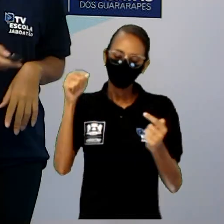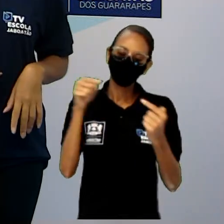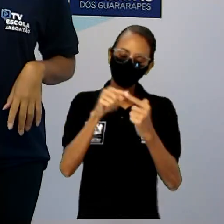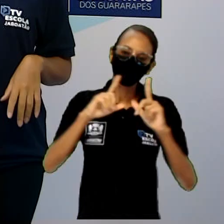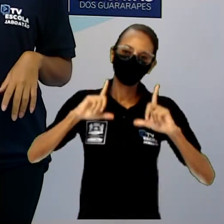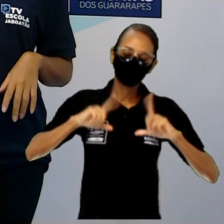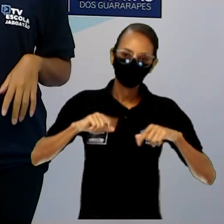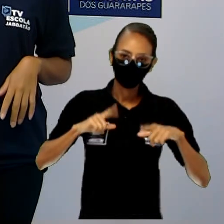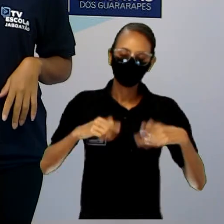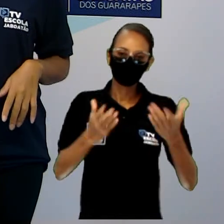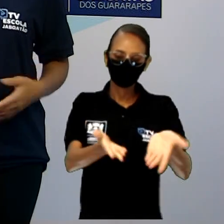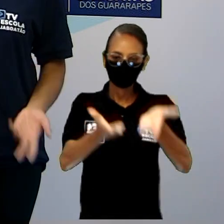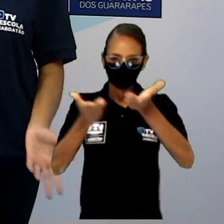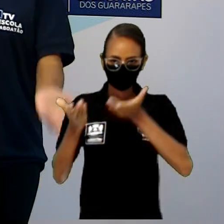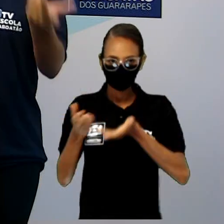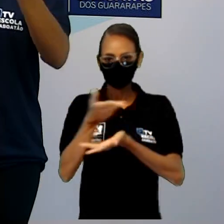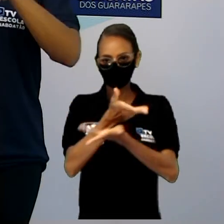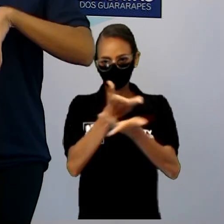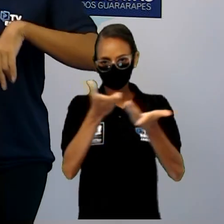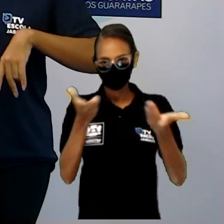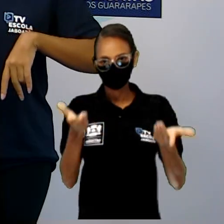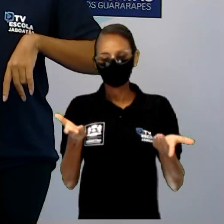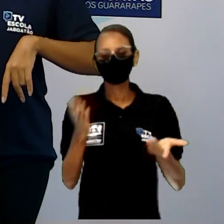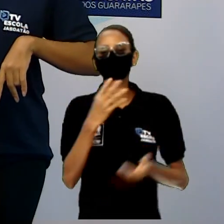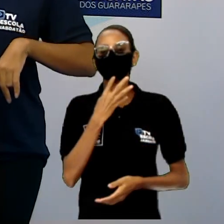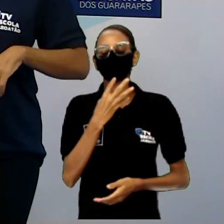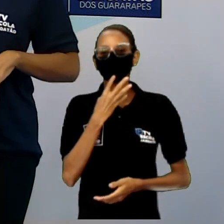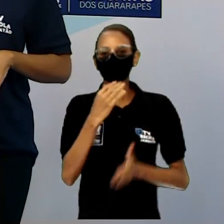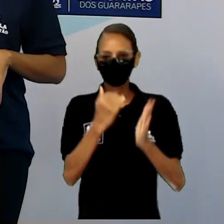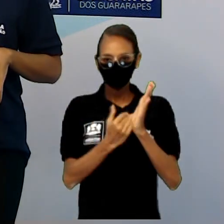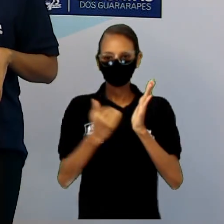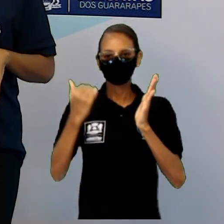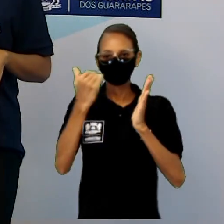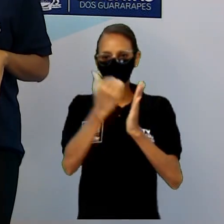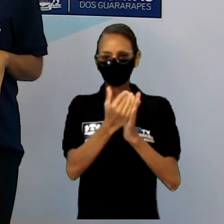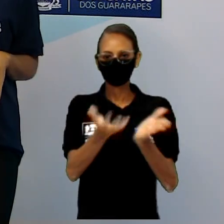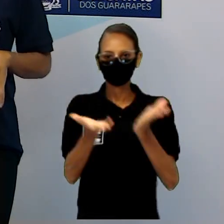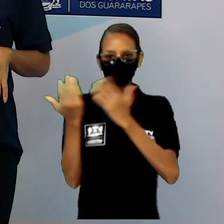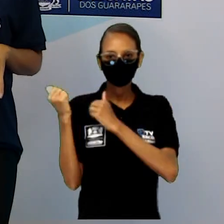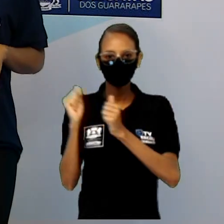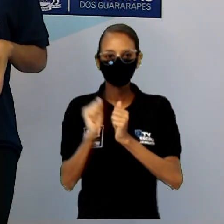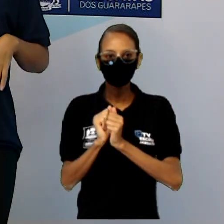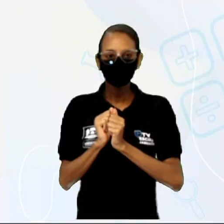esse convite aí que eu convido vocês agora para conhecer um pouco dessa história. Vamos lá?